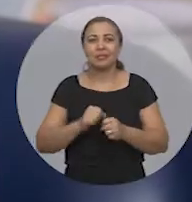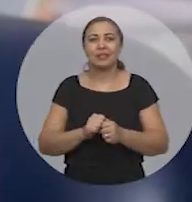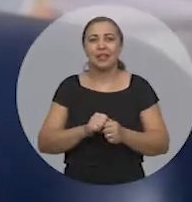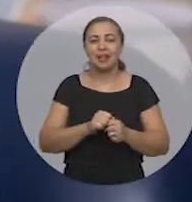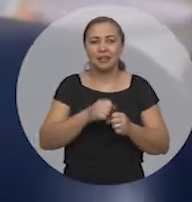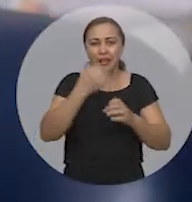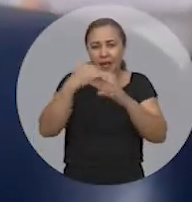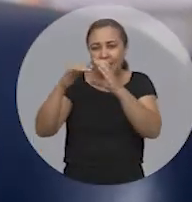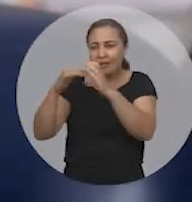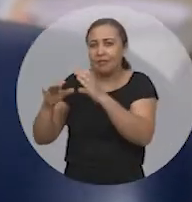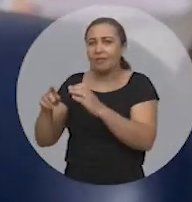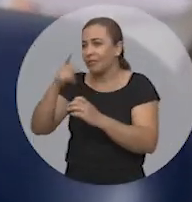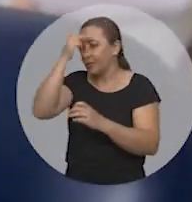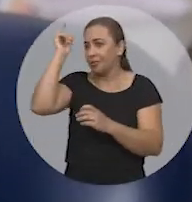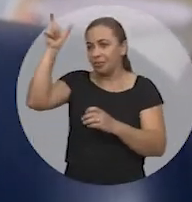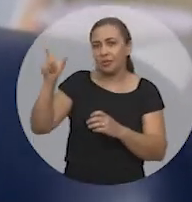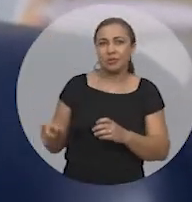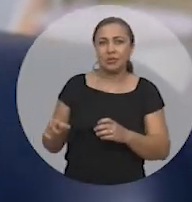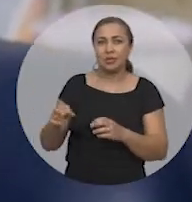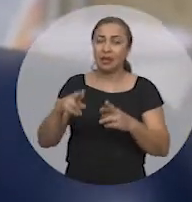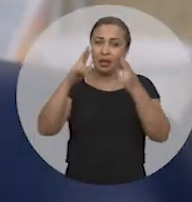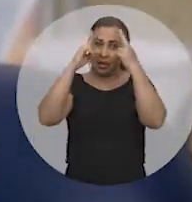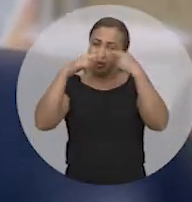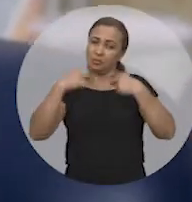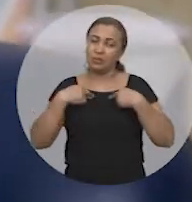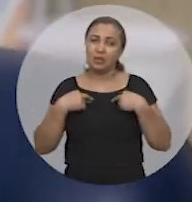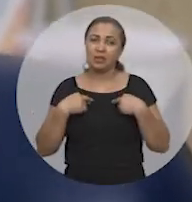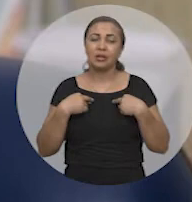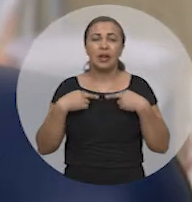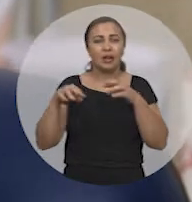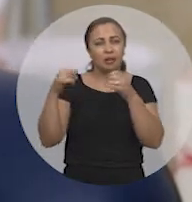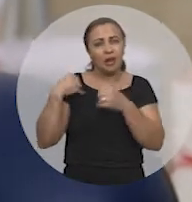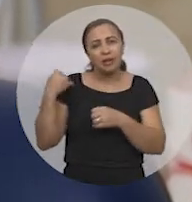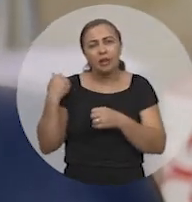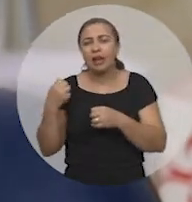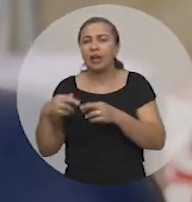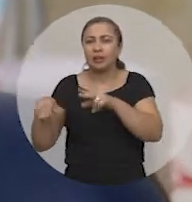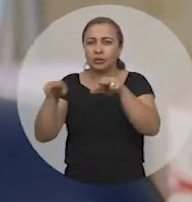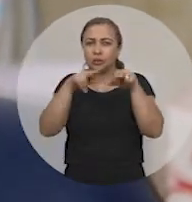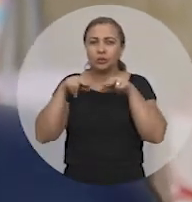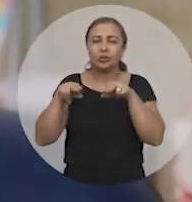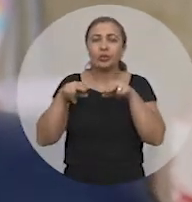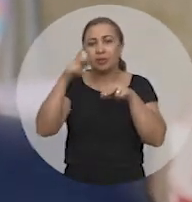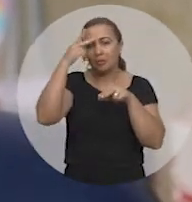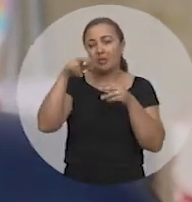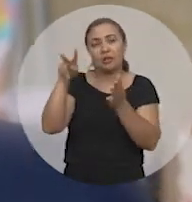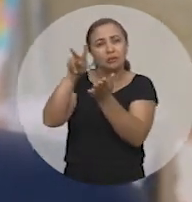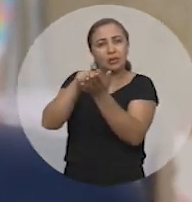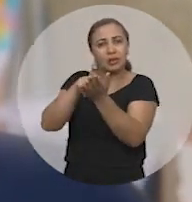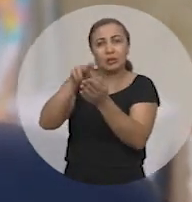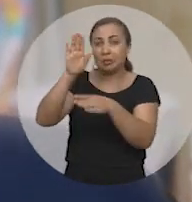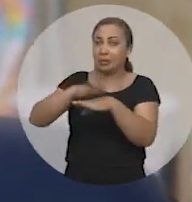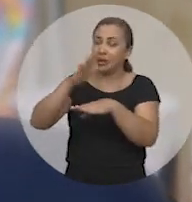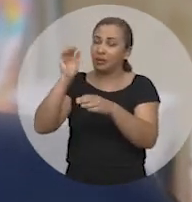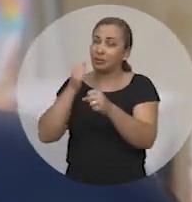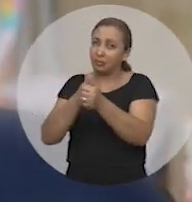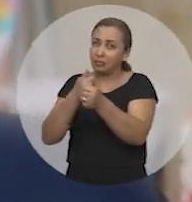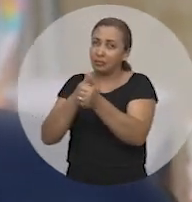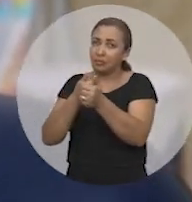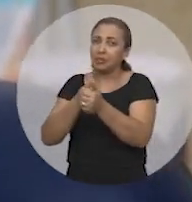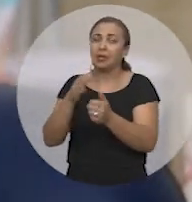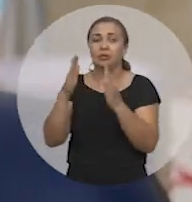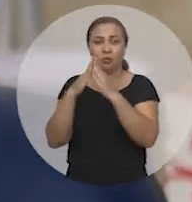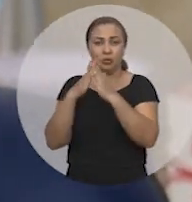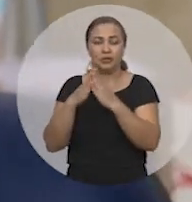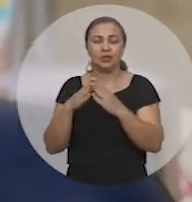poder encaminhar os pacientes, respeitando a regionalização, a equidade, a universalidade, para um leito mais próximo